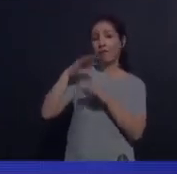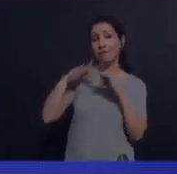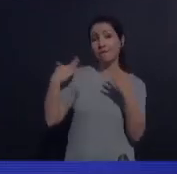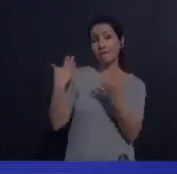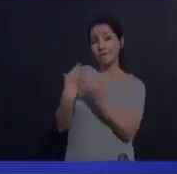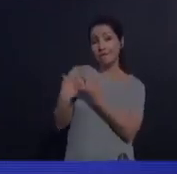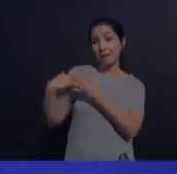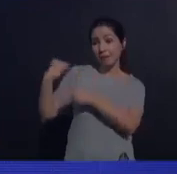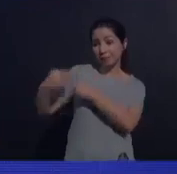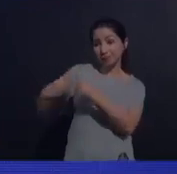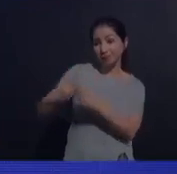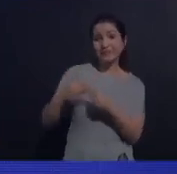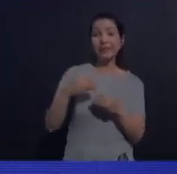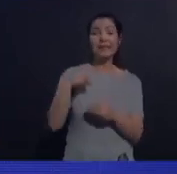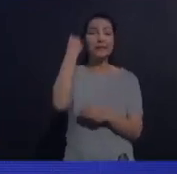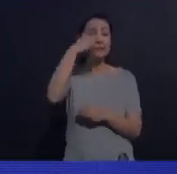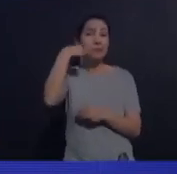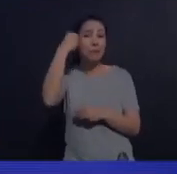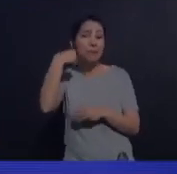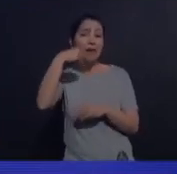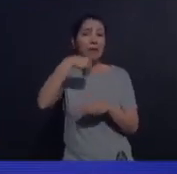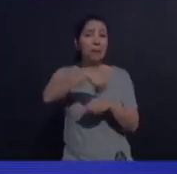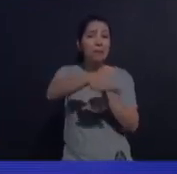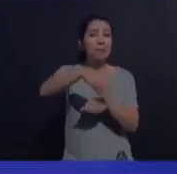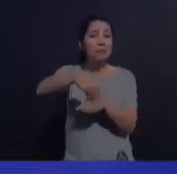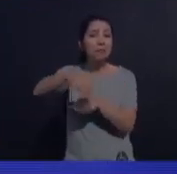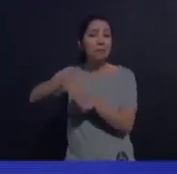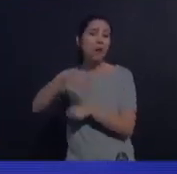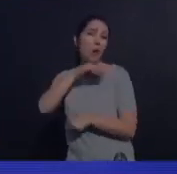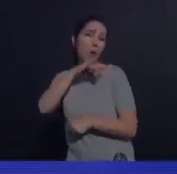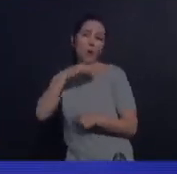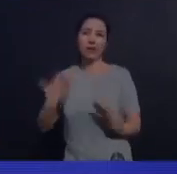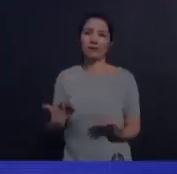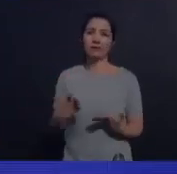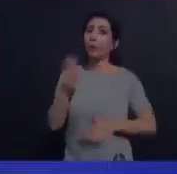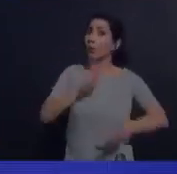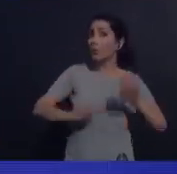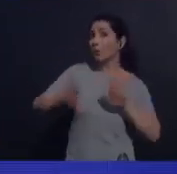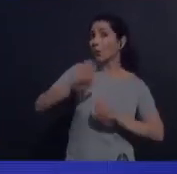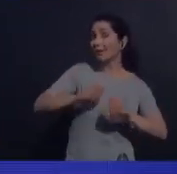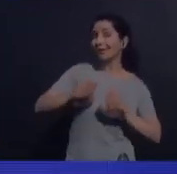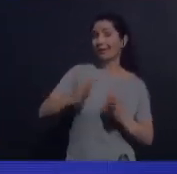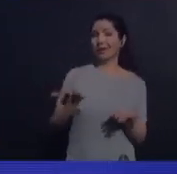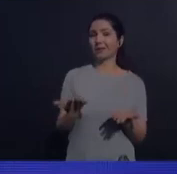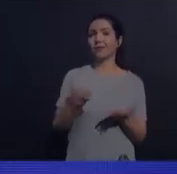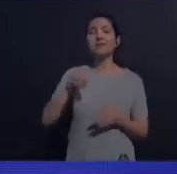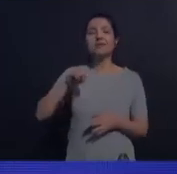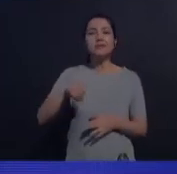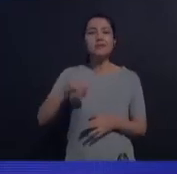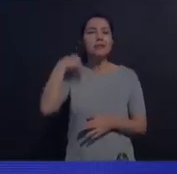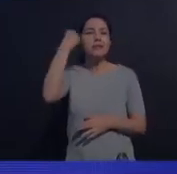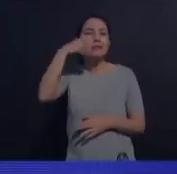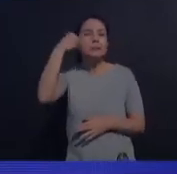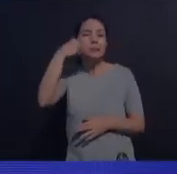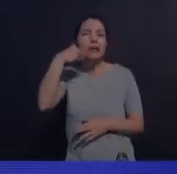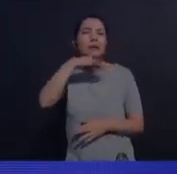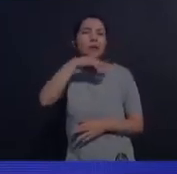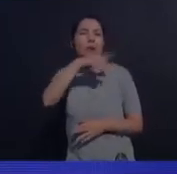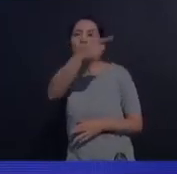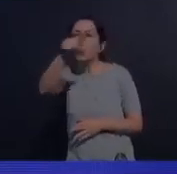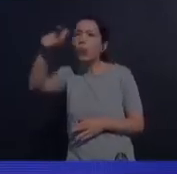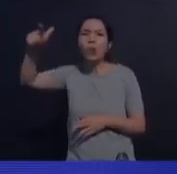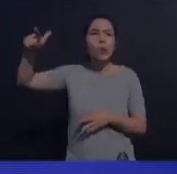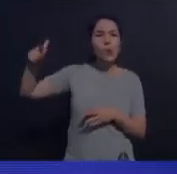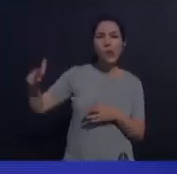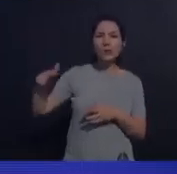precisamos ficar atento em relação a isso porque se nós guardamos as experiências ruins que nós